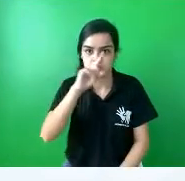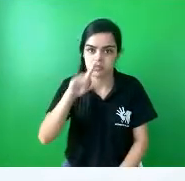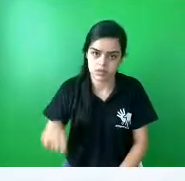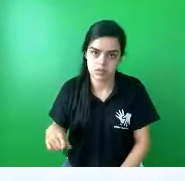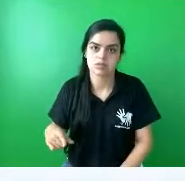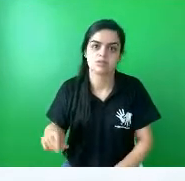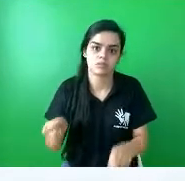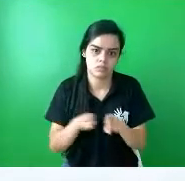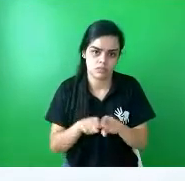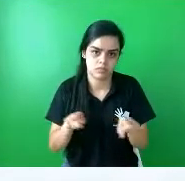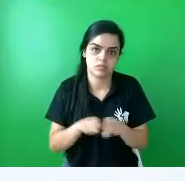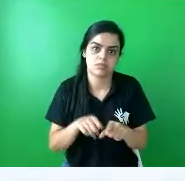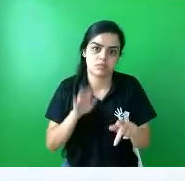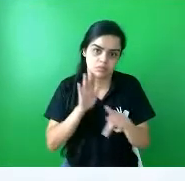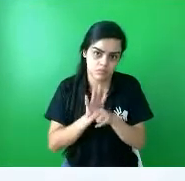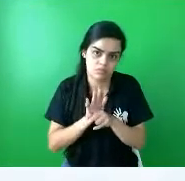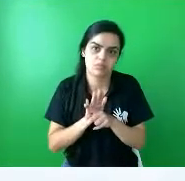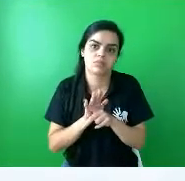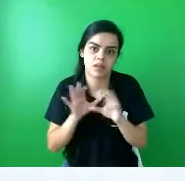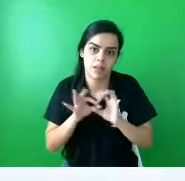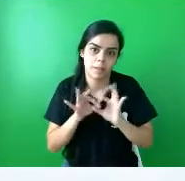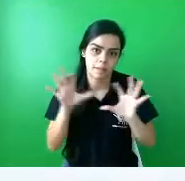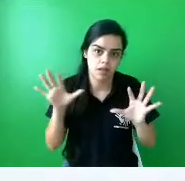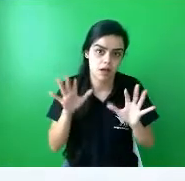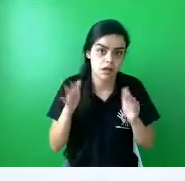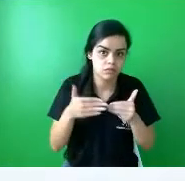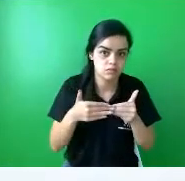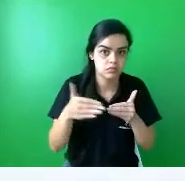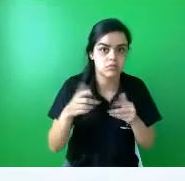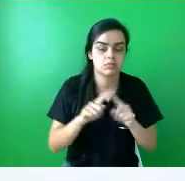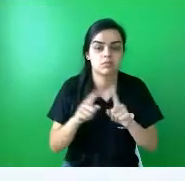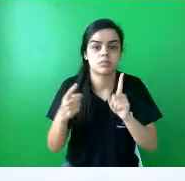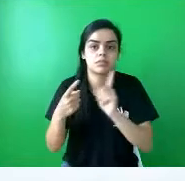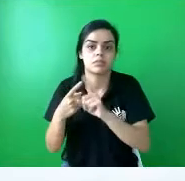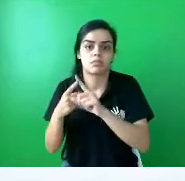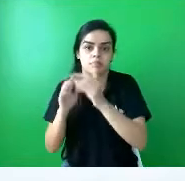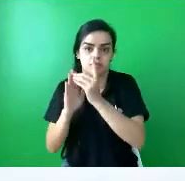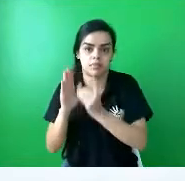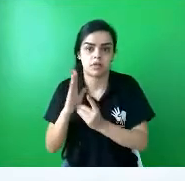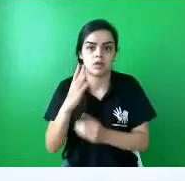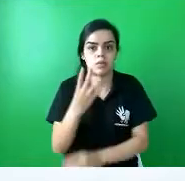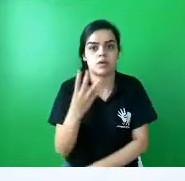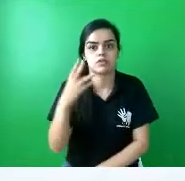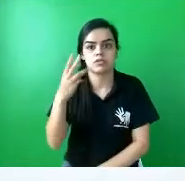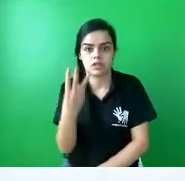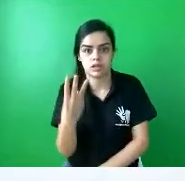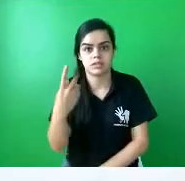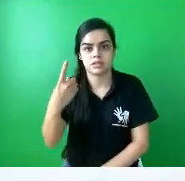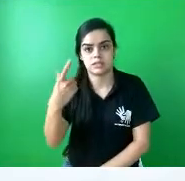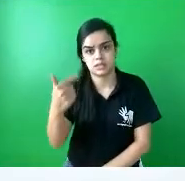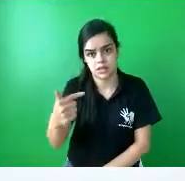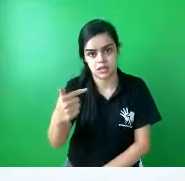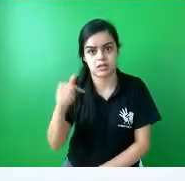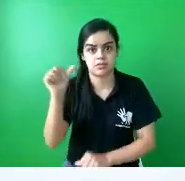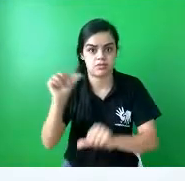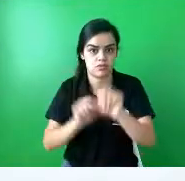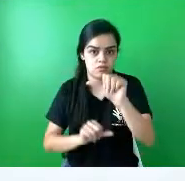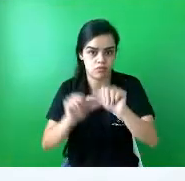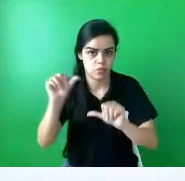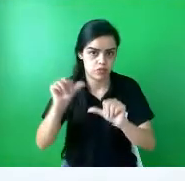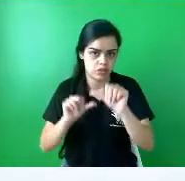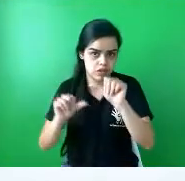atividades essenciais e também acerca das atividades que foram liberadas posteriormente. O primeiro decreto é o 4317 e depois foi alterado